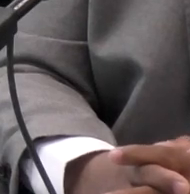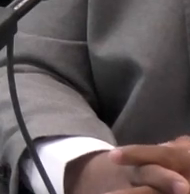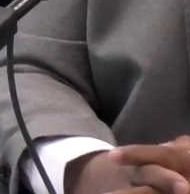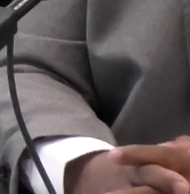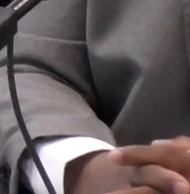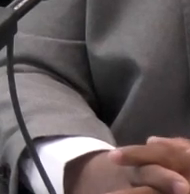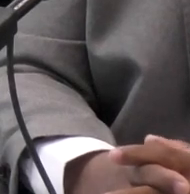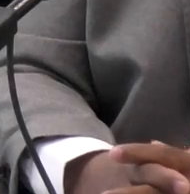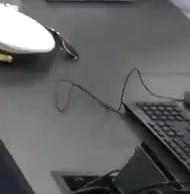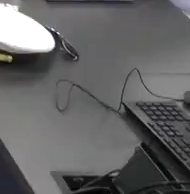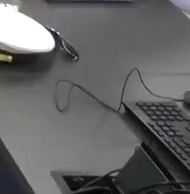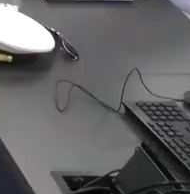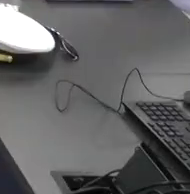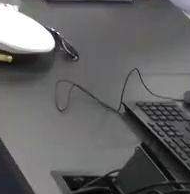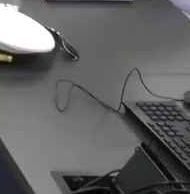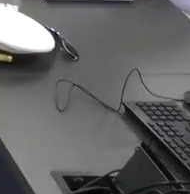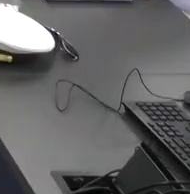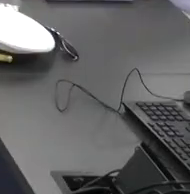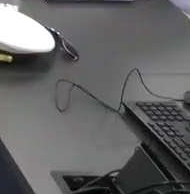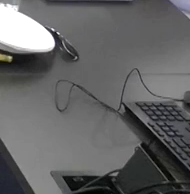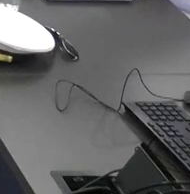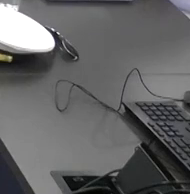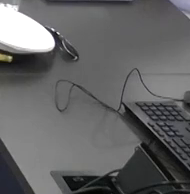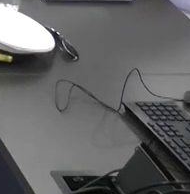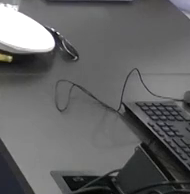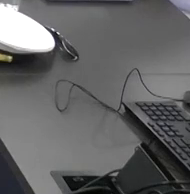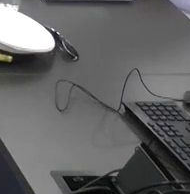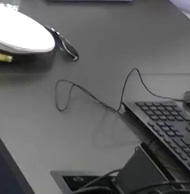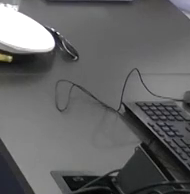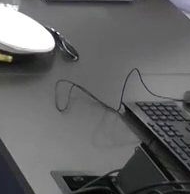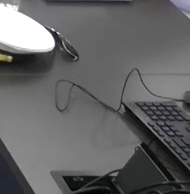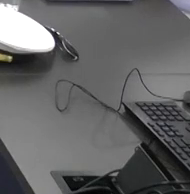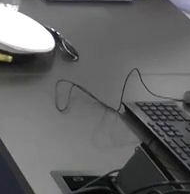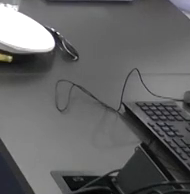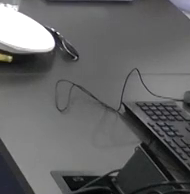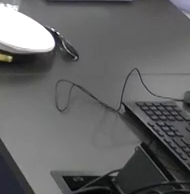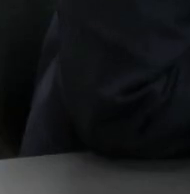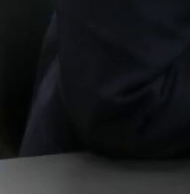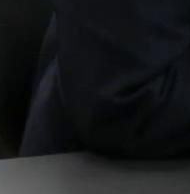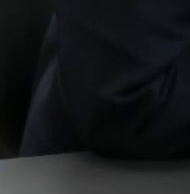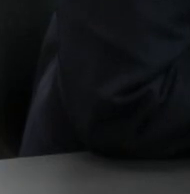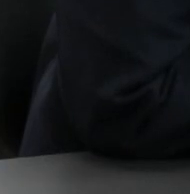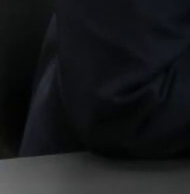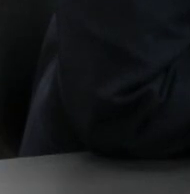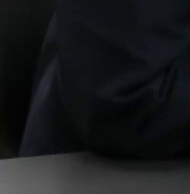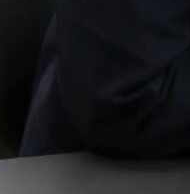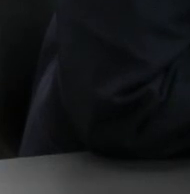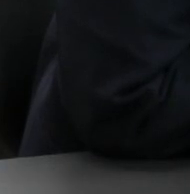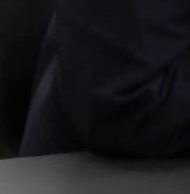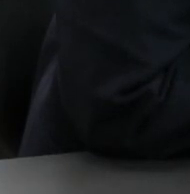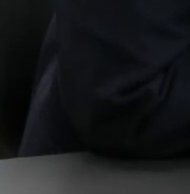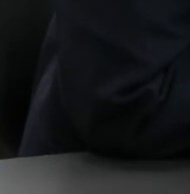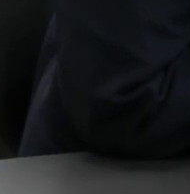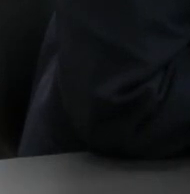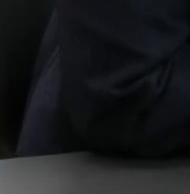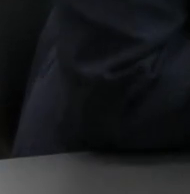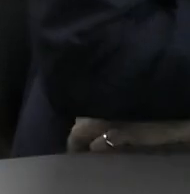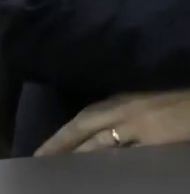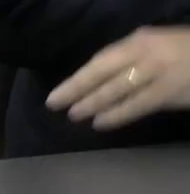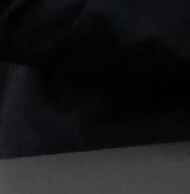Penal, não empodera militar, a Marinha existe disso. Existe uma série de códigos, mas nenhum deles fazer não. Esse enquadramento